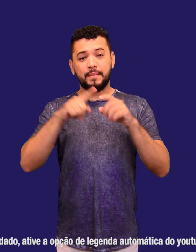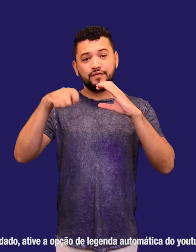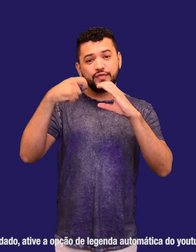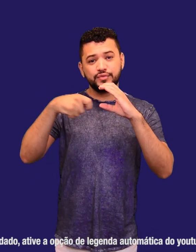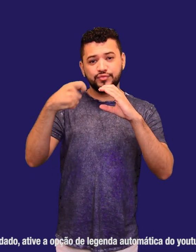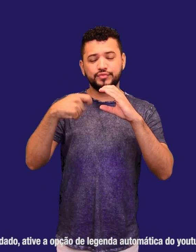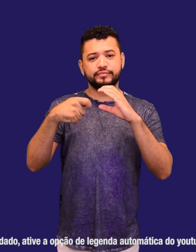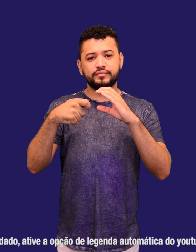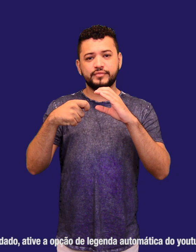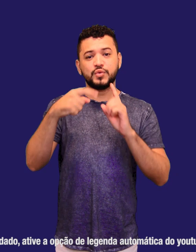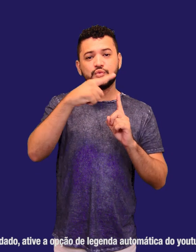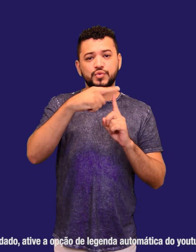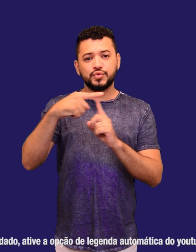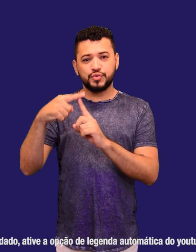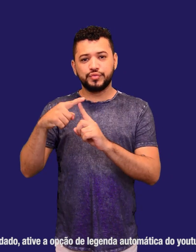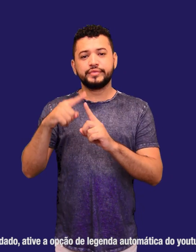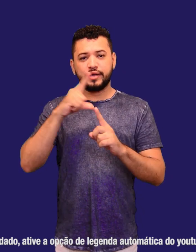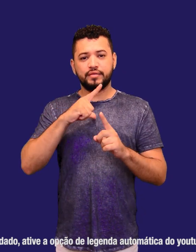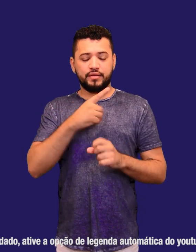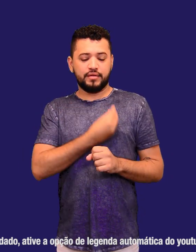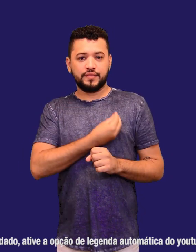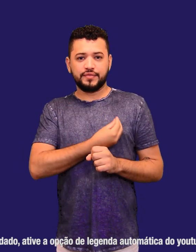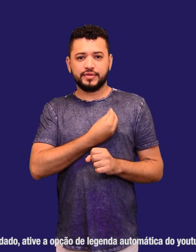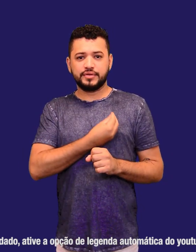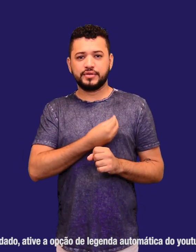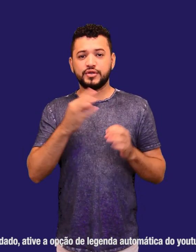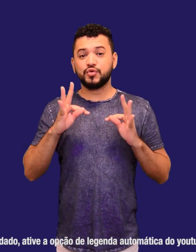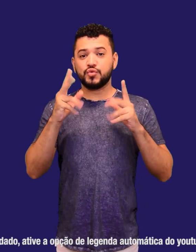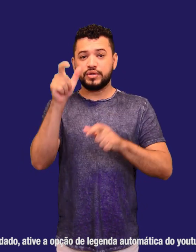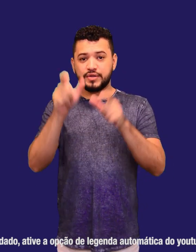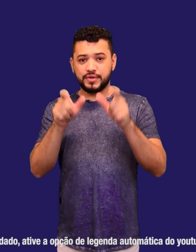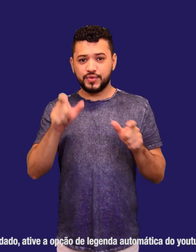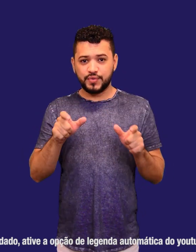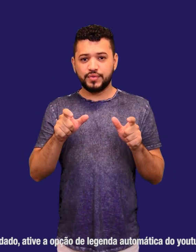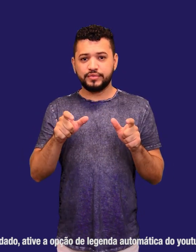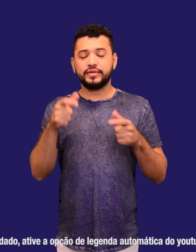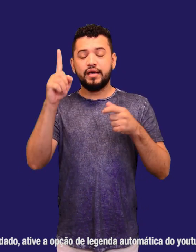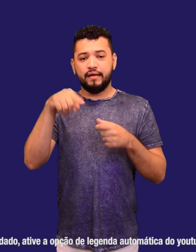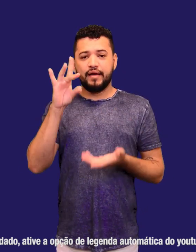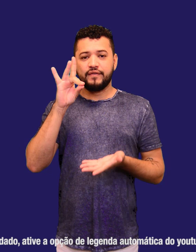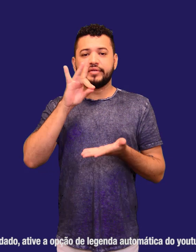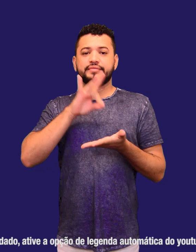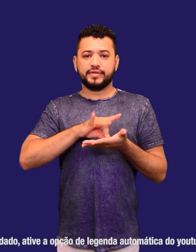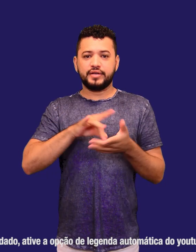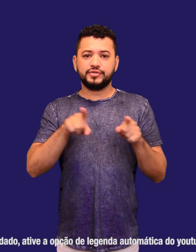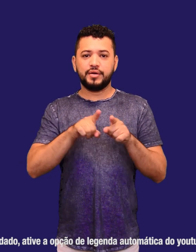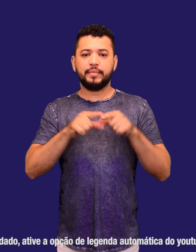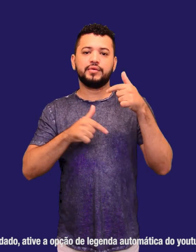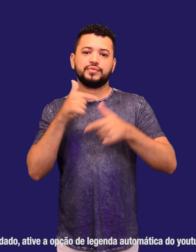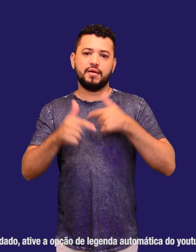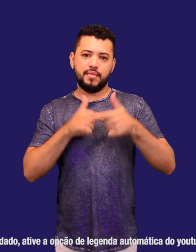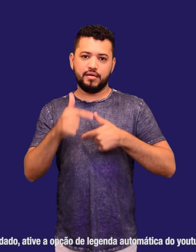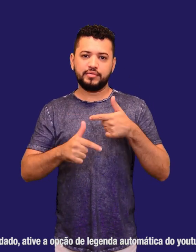vídeo. Os formatos que fazem parte da vida de quase todo mundo viraram realidade também no mercado de